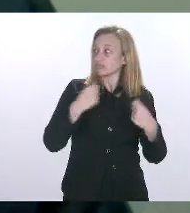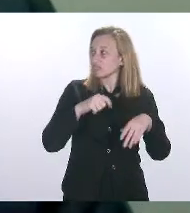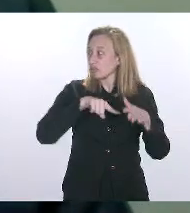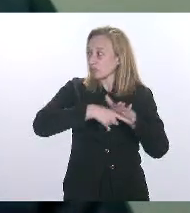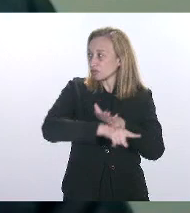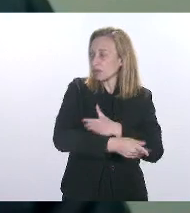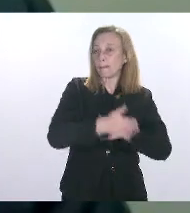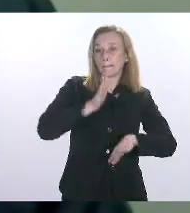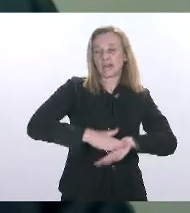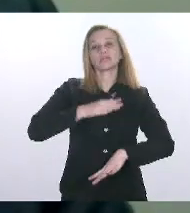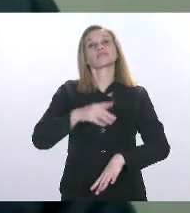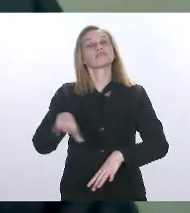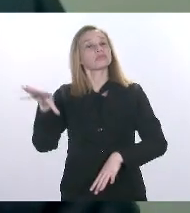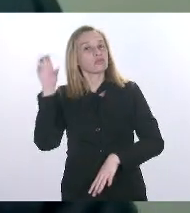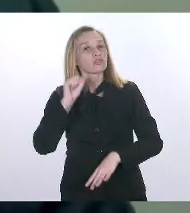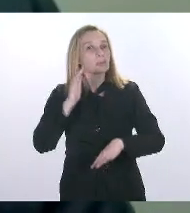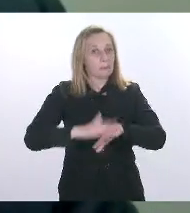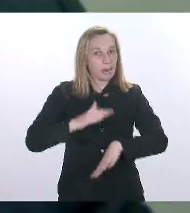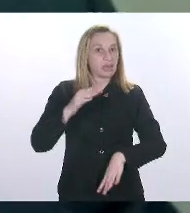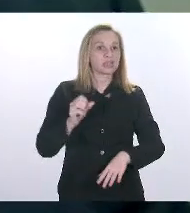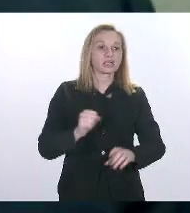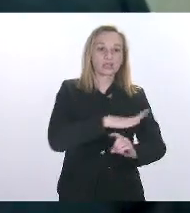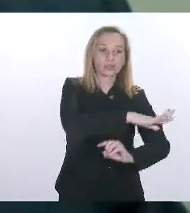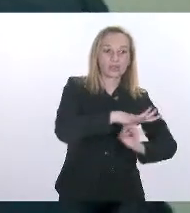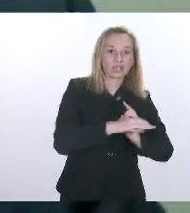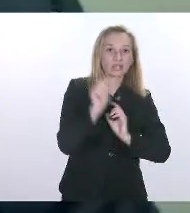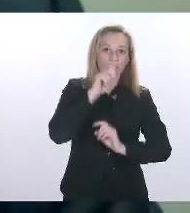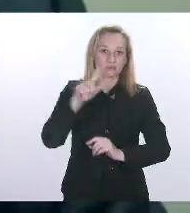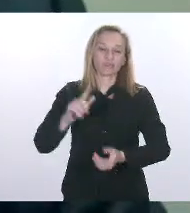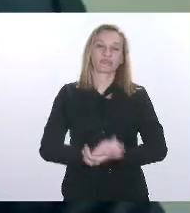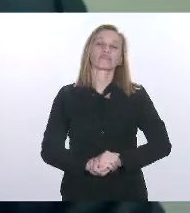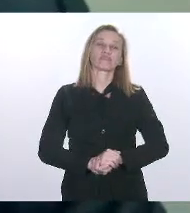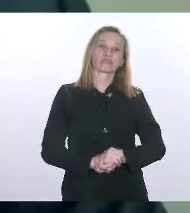nós precisamos ouvir melhor a sociedade civil,